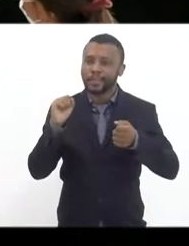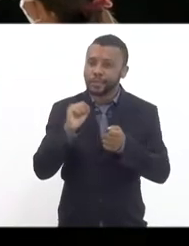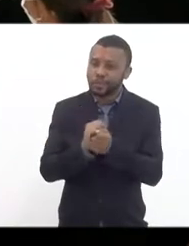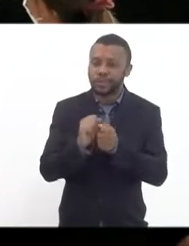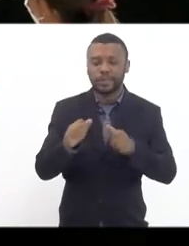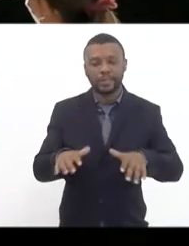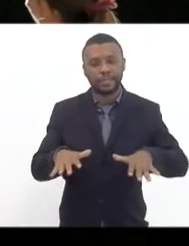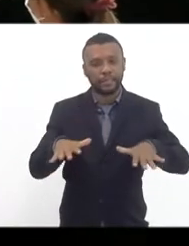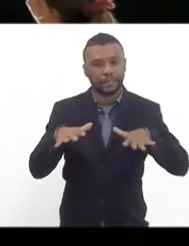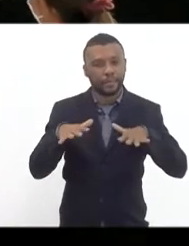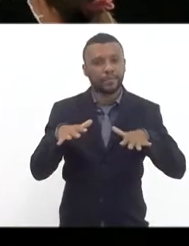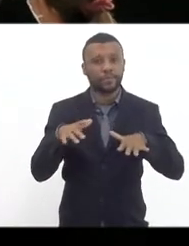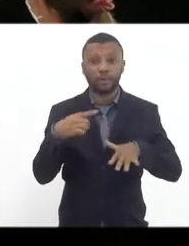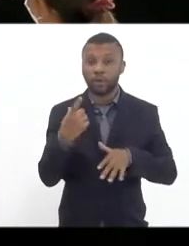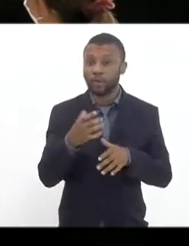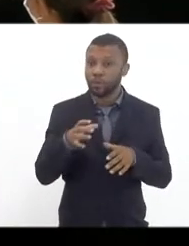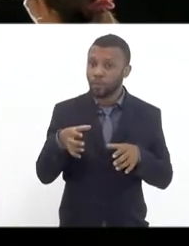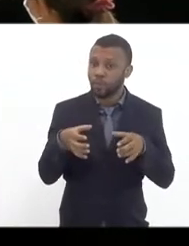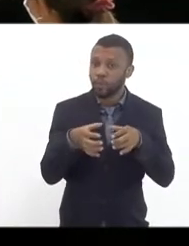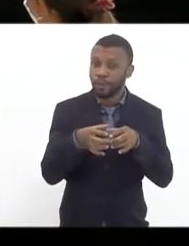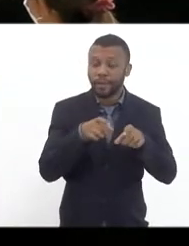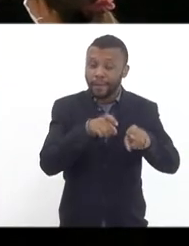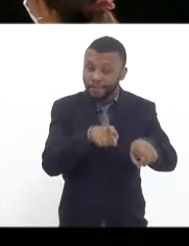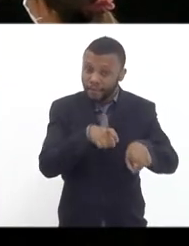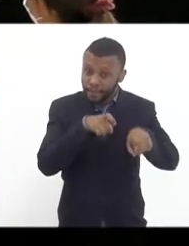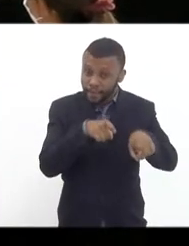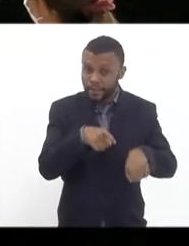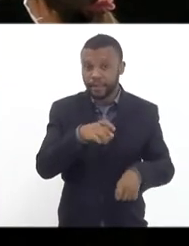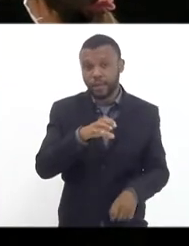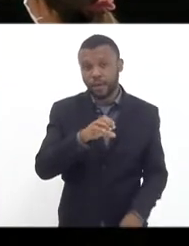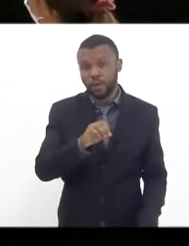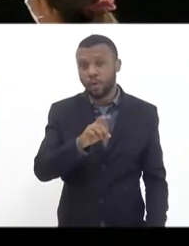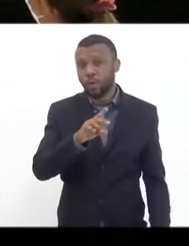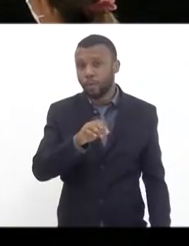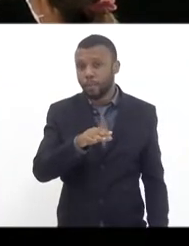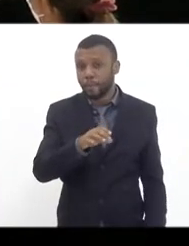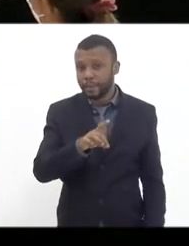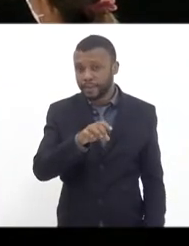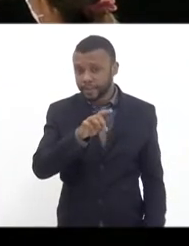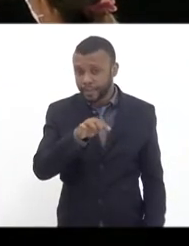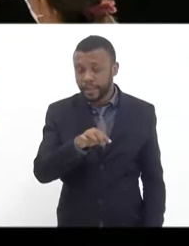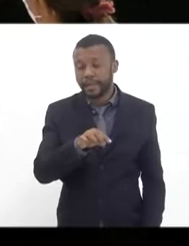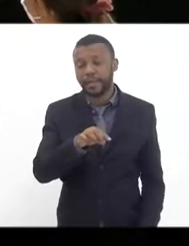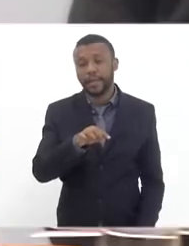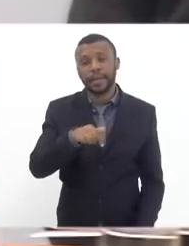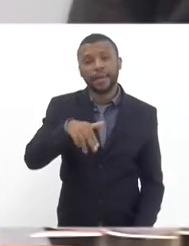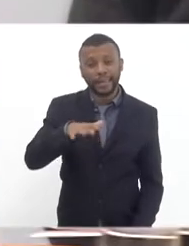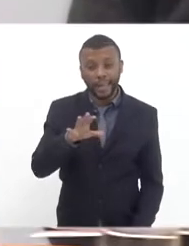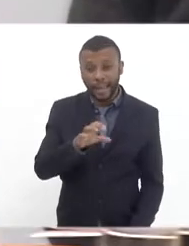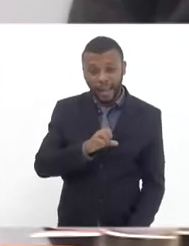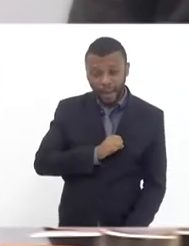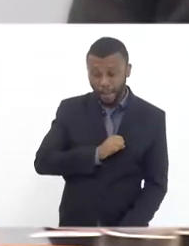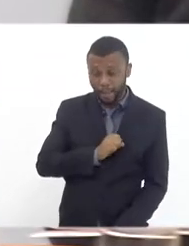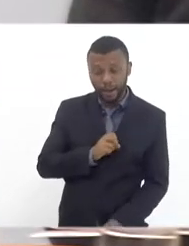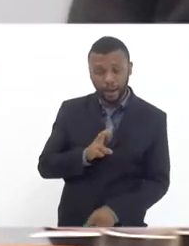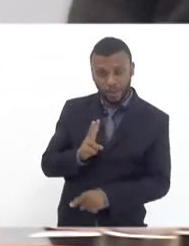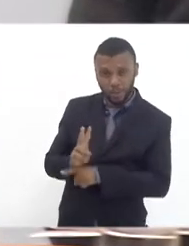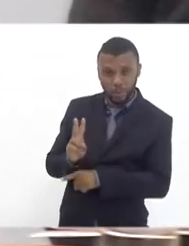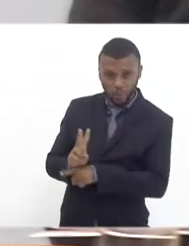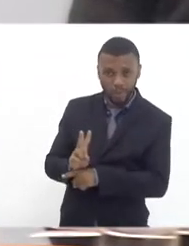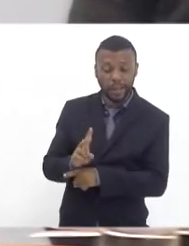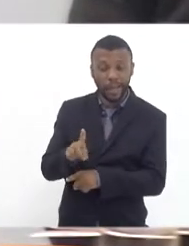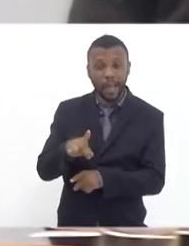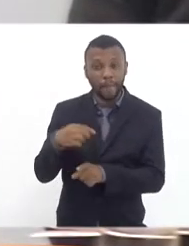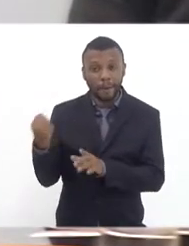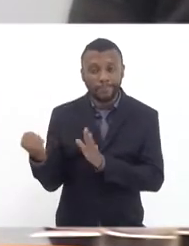Para nós, do coletivo Fazenda Colubandê, Quem Ama Cuida, é, na verdade, uma audiência histórica, né? Muito bacana contar